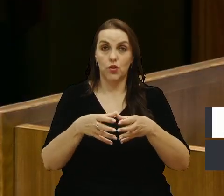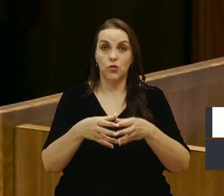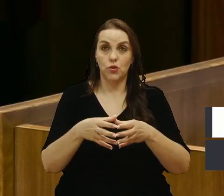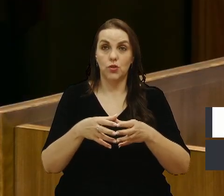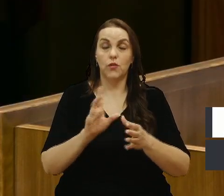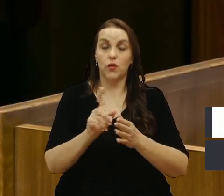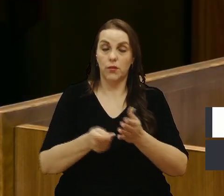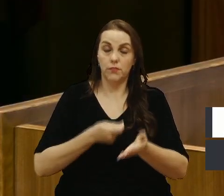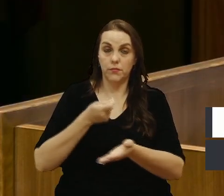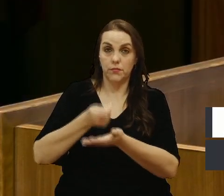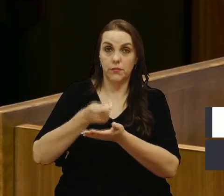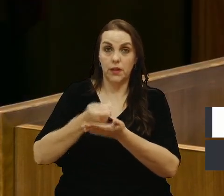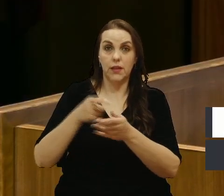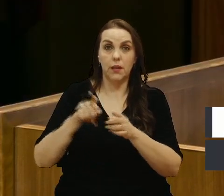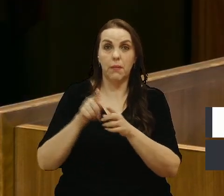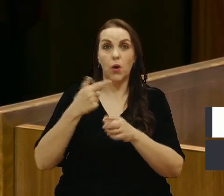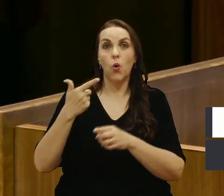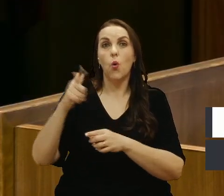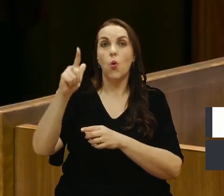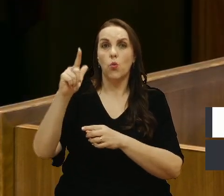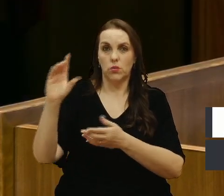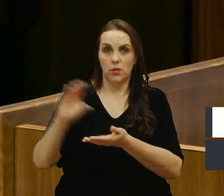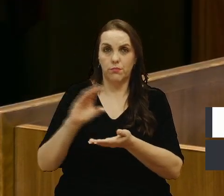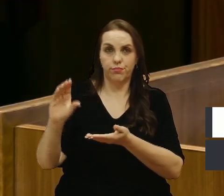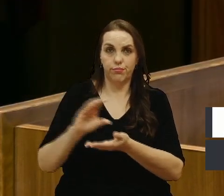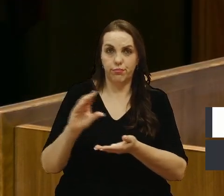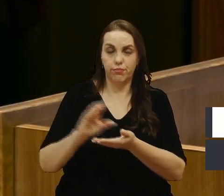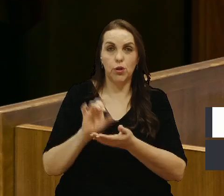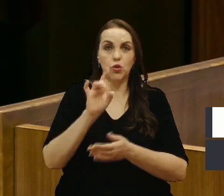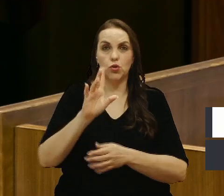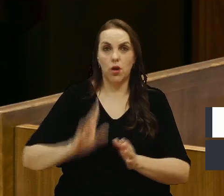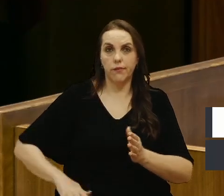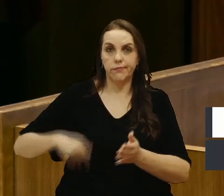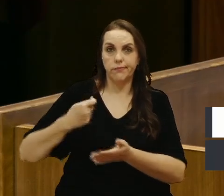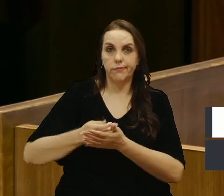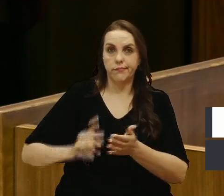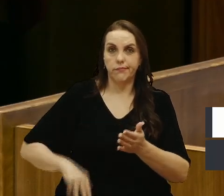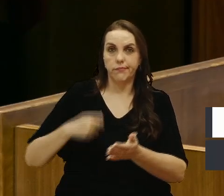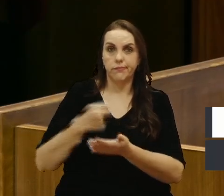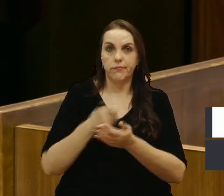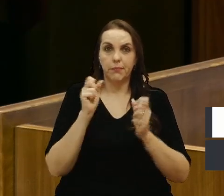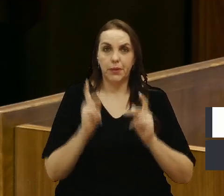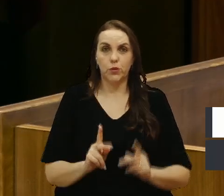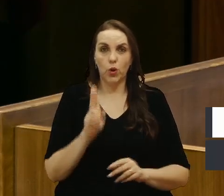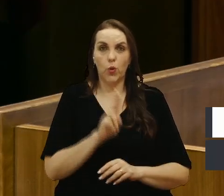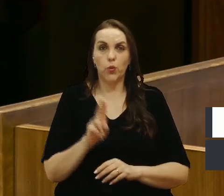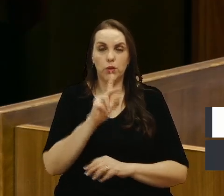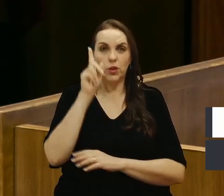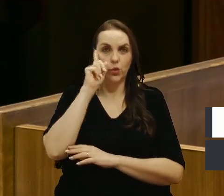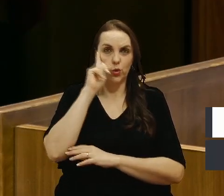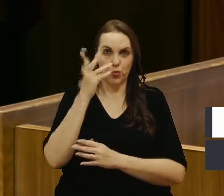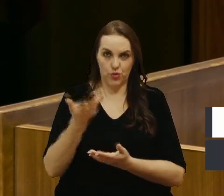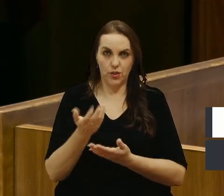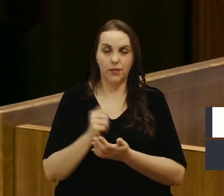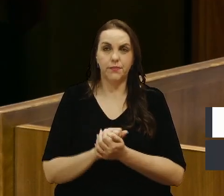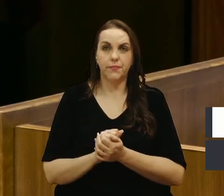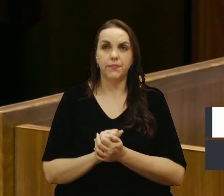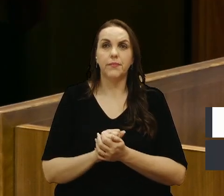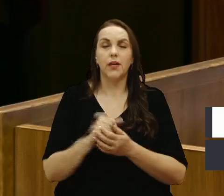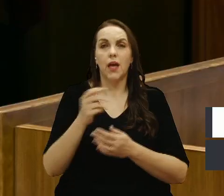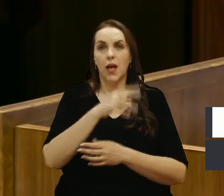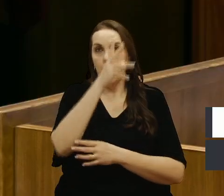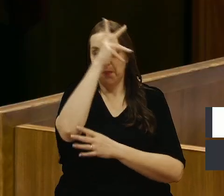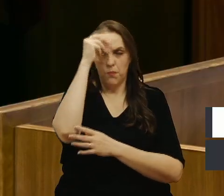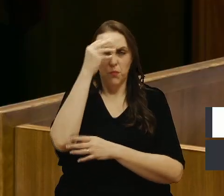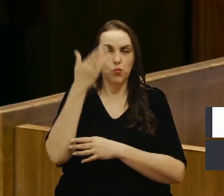financiado também por outras fontes e não apenas pelo bolso de quem usa o ônibus todos os dias. A municipalização da contribuição de